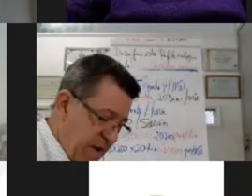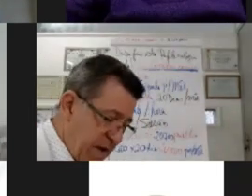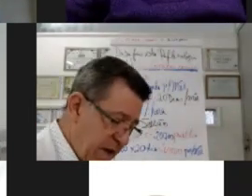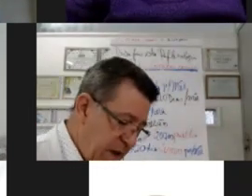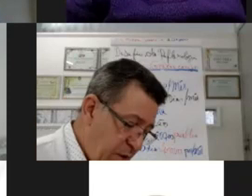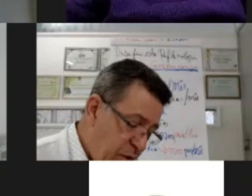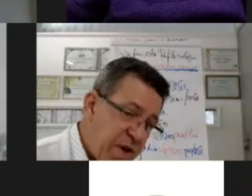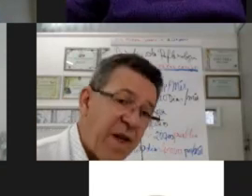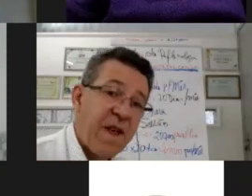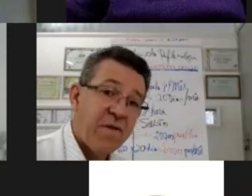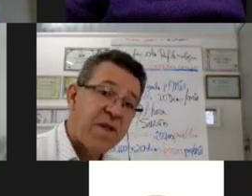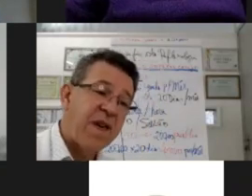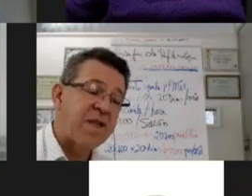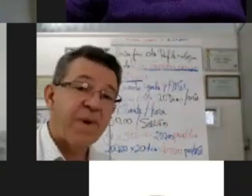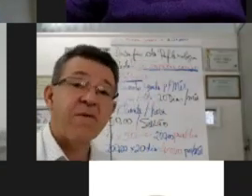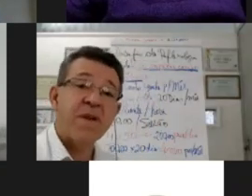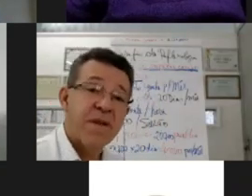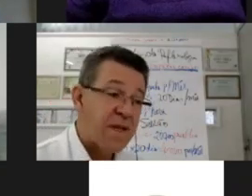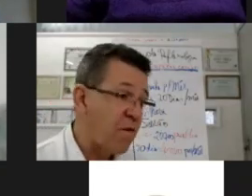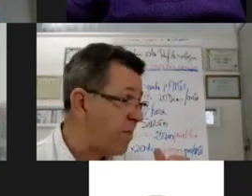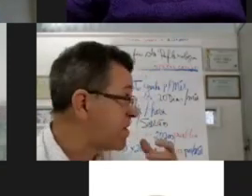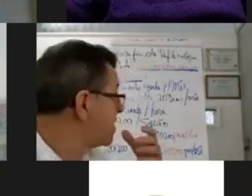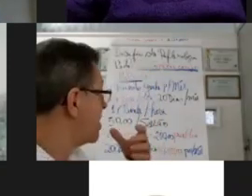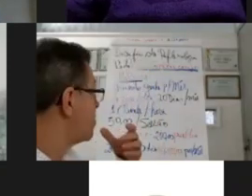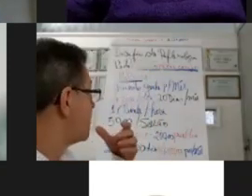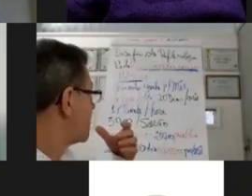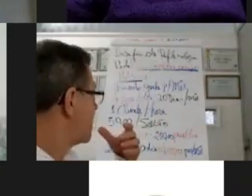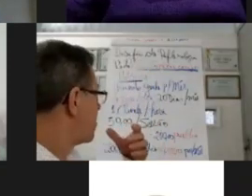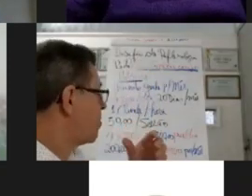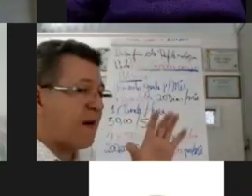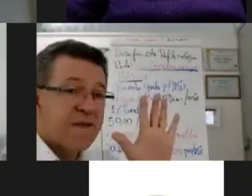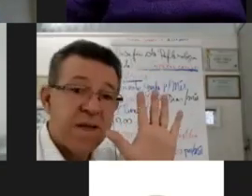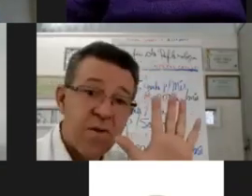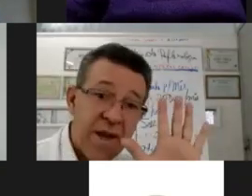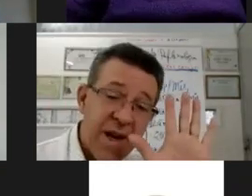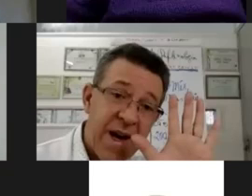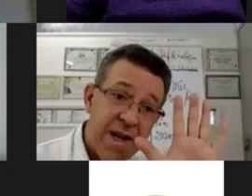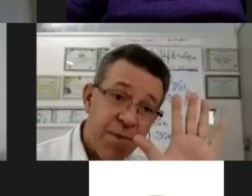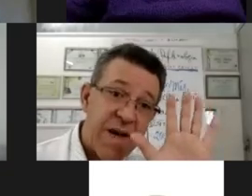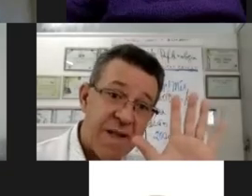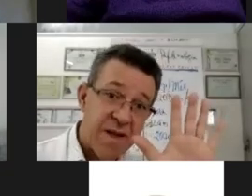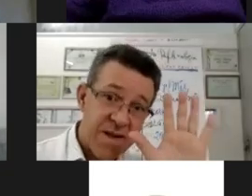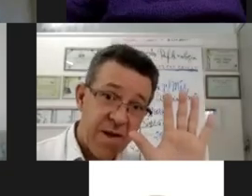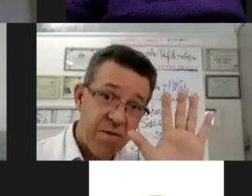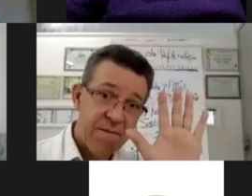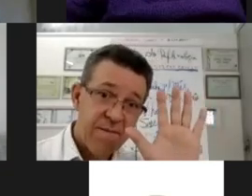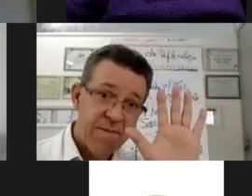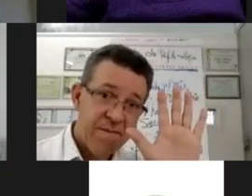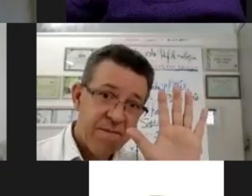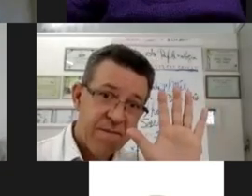hora. Eu orientei vocês, para vocês que estão começando, cobrar R$ 50 por cada